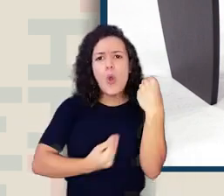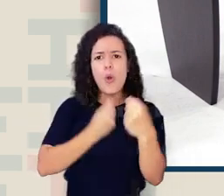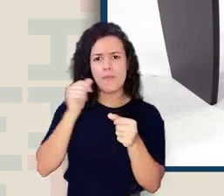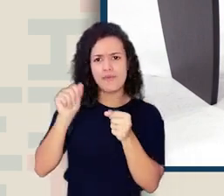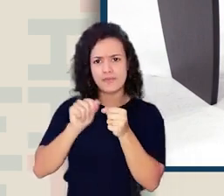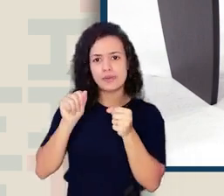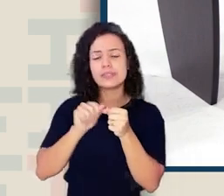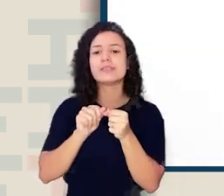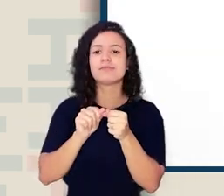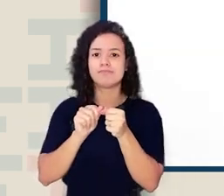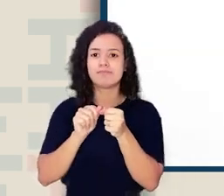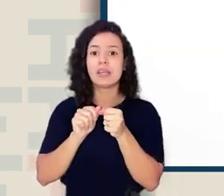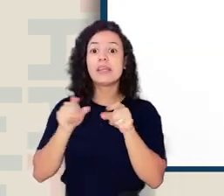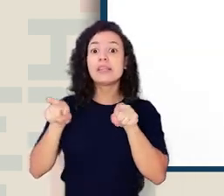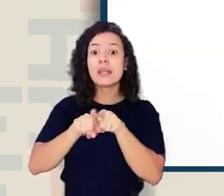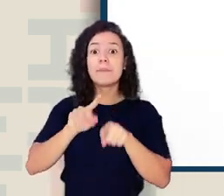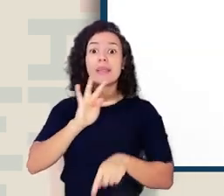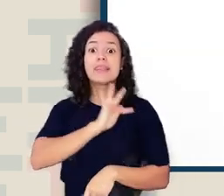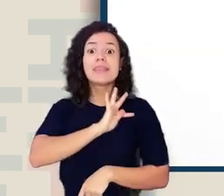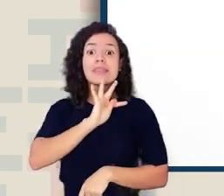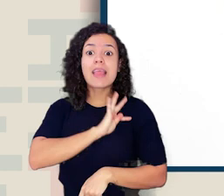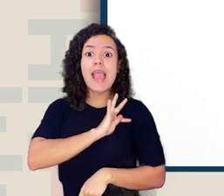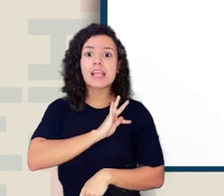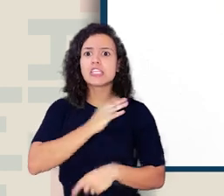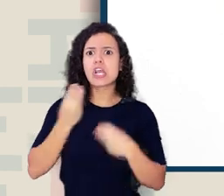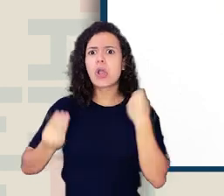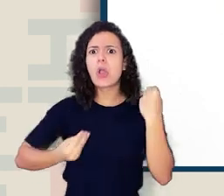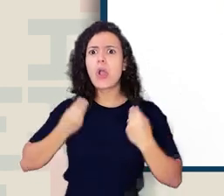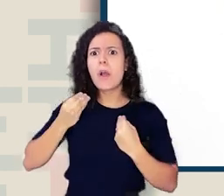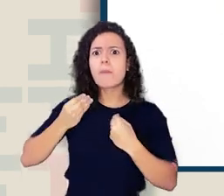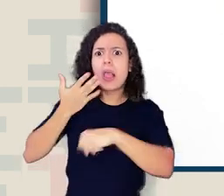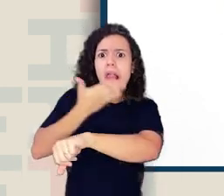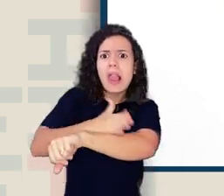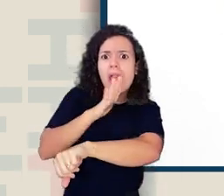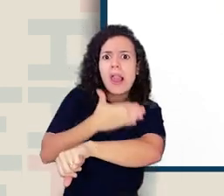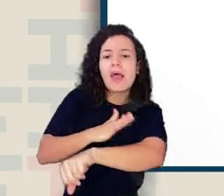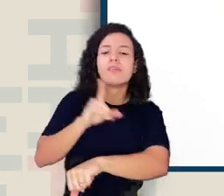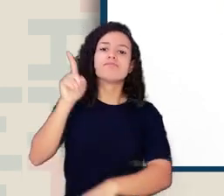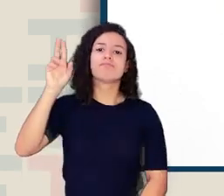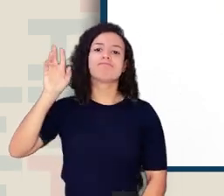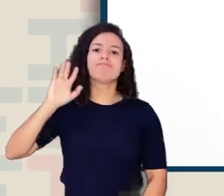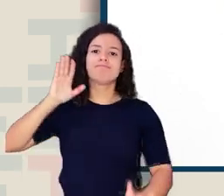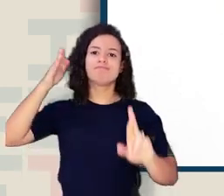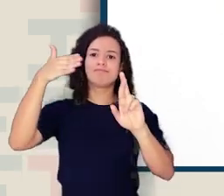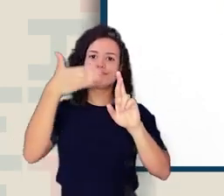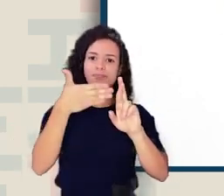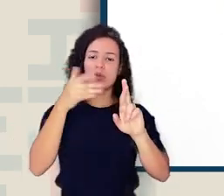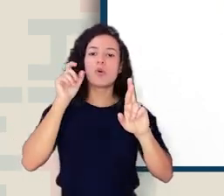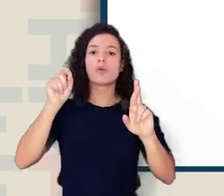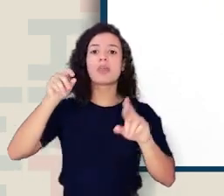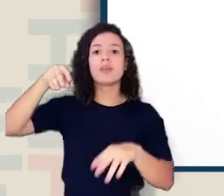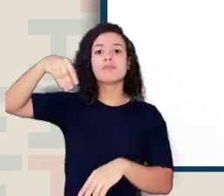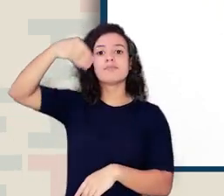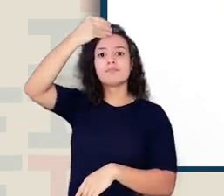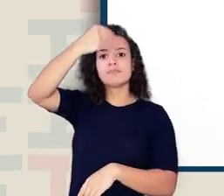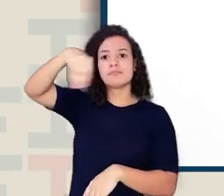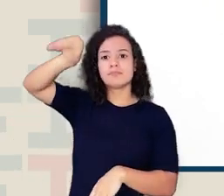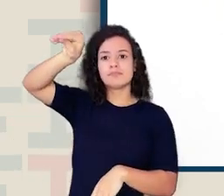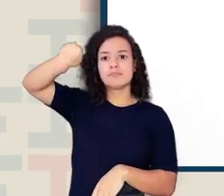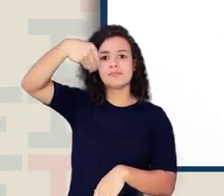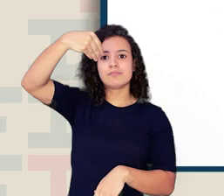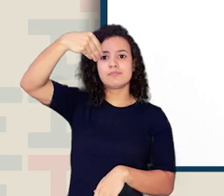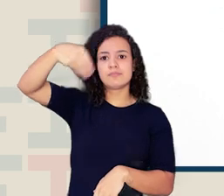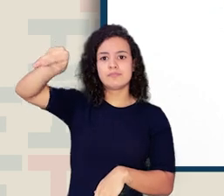prática rítmica desse instrumento, incluindo também a sua técnica de execução, é fazer uma referência aos sinos